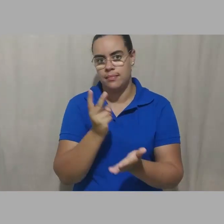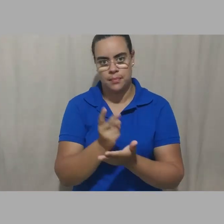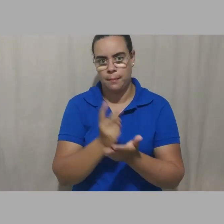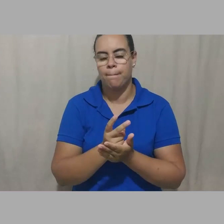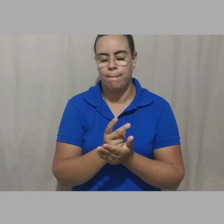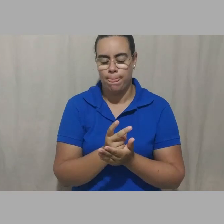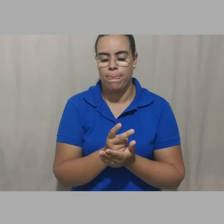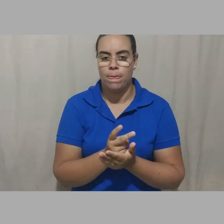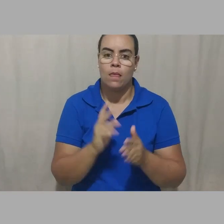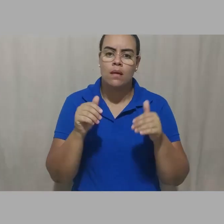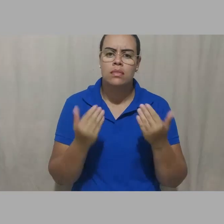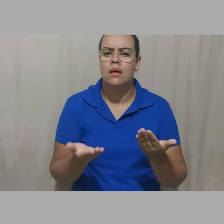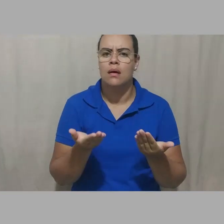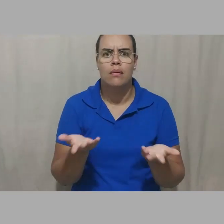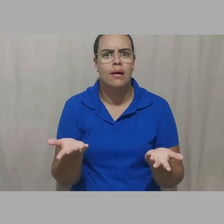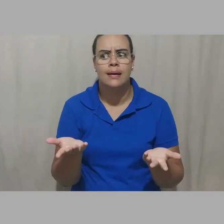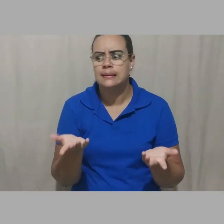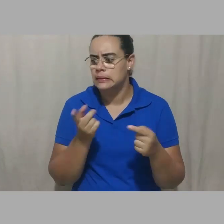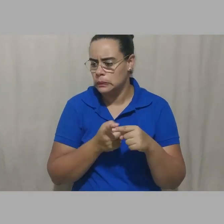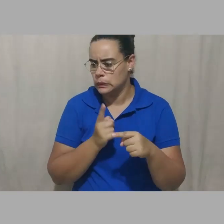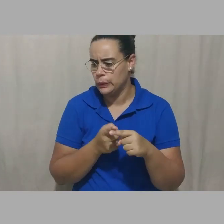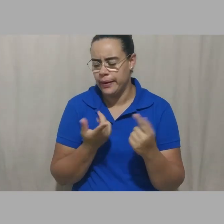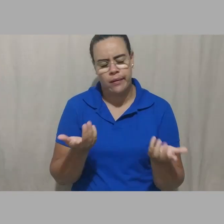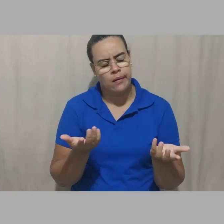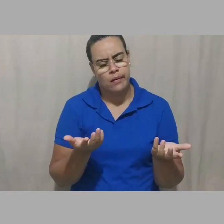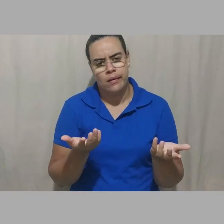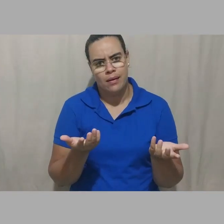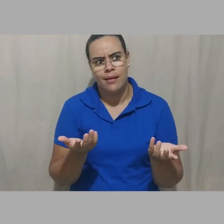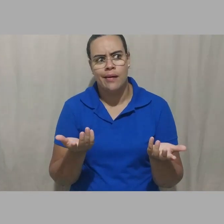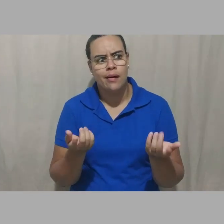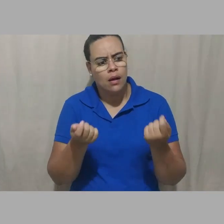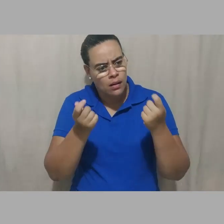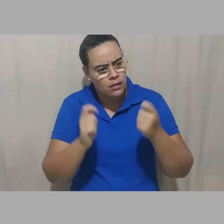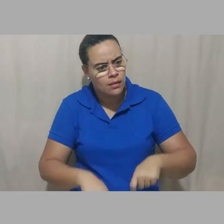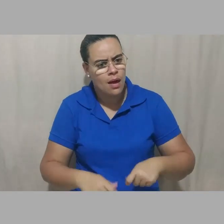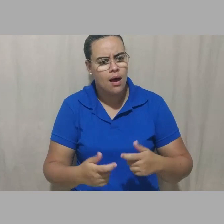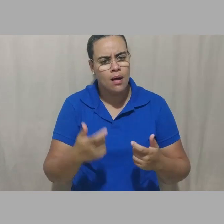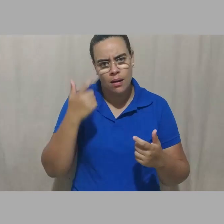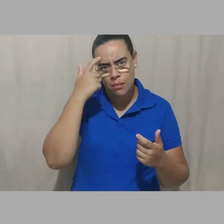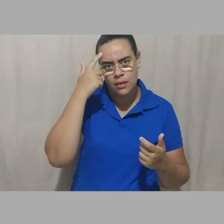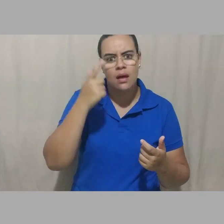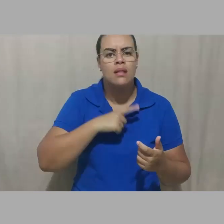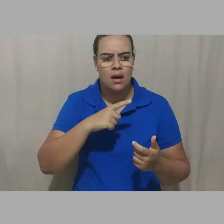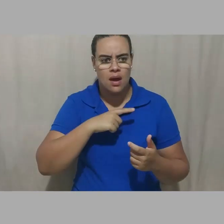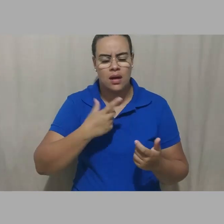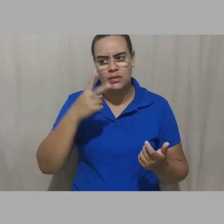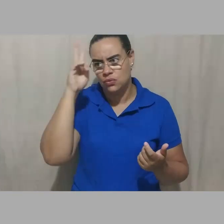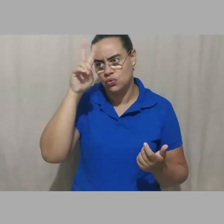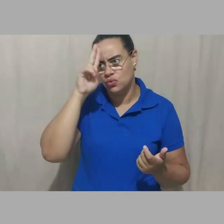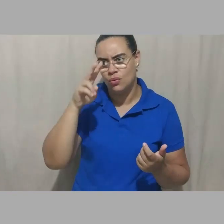constantemente. Então, por que é possível considerar que há